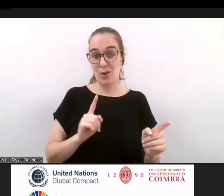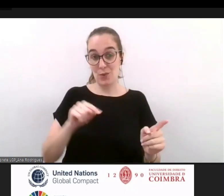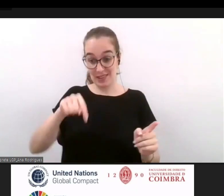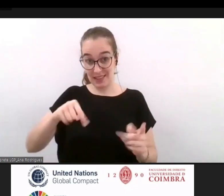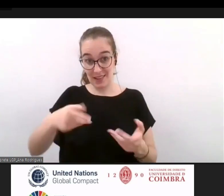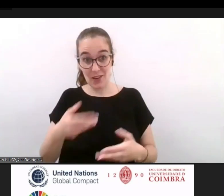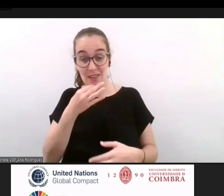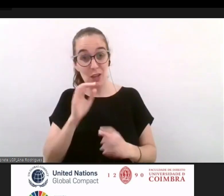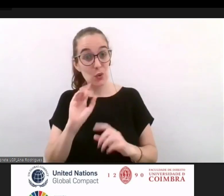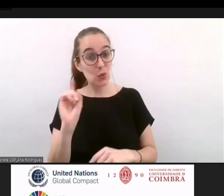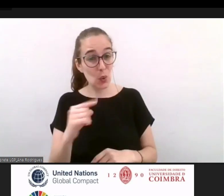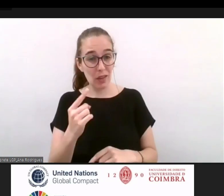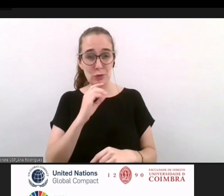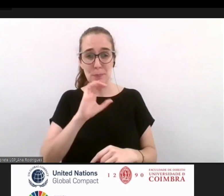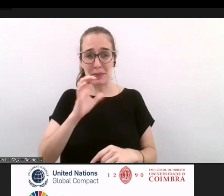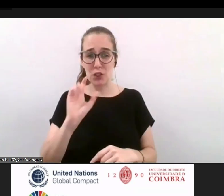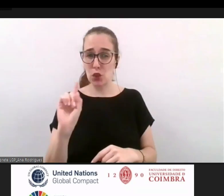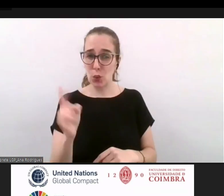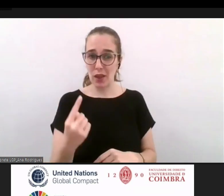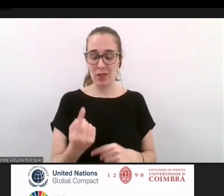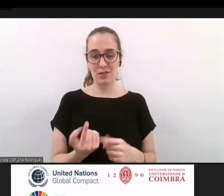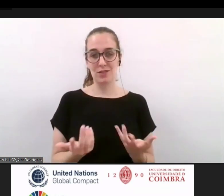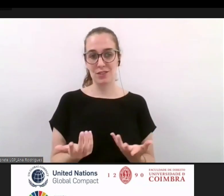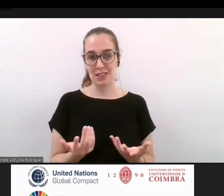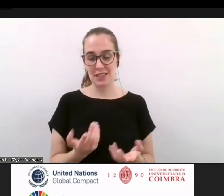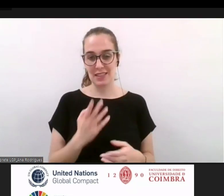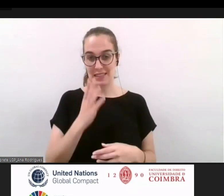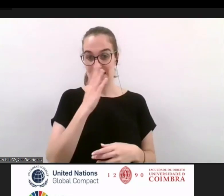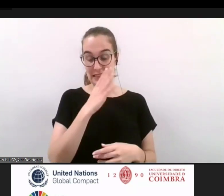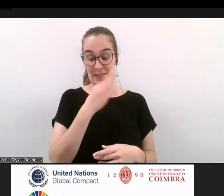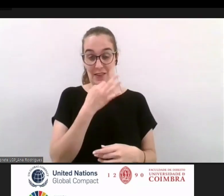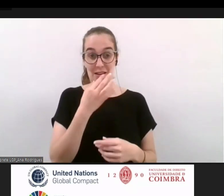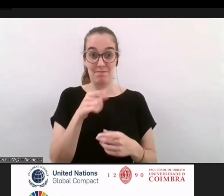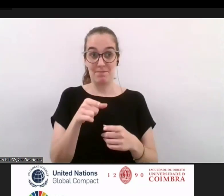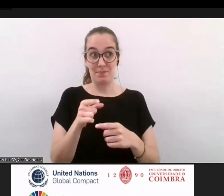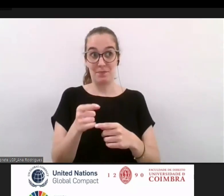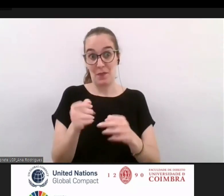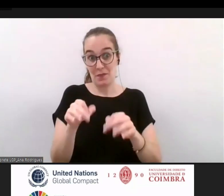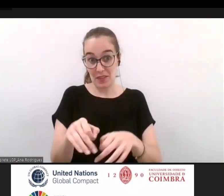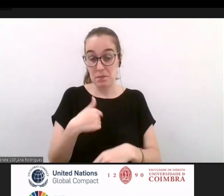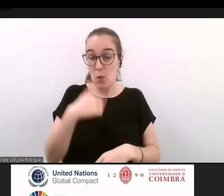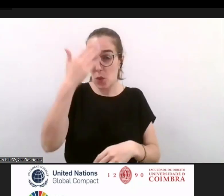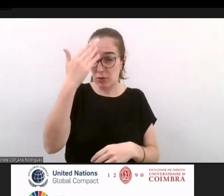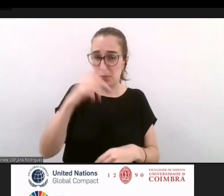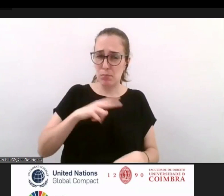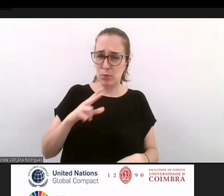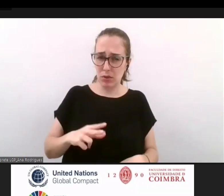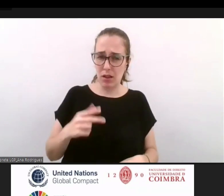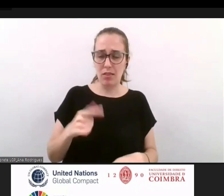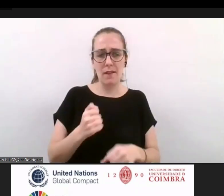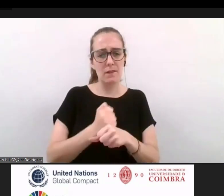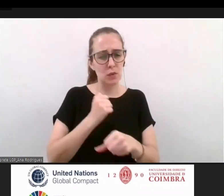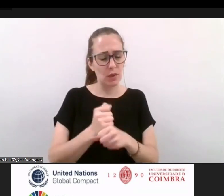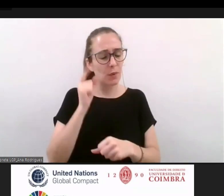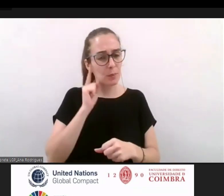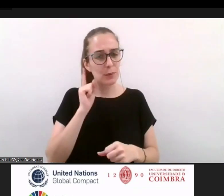todos os países e nessa medida, e também respondendo à parte final, eu acho que Portugal tem um papel importantíssimo